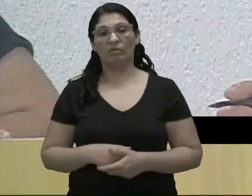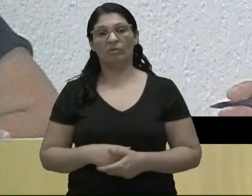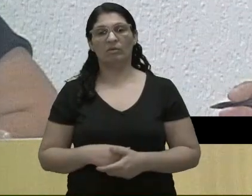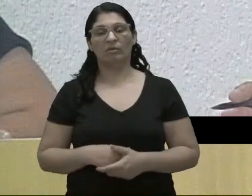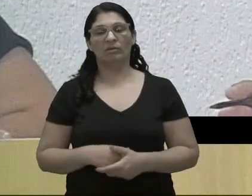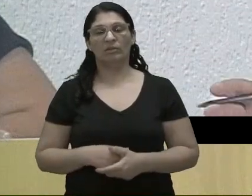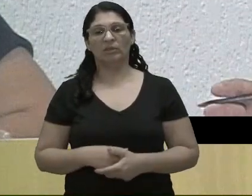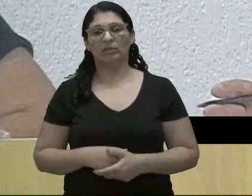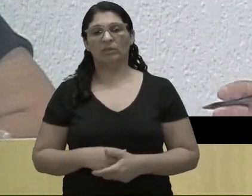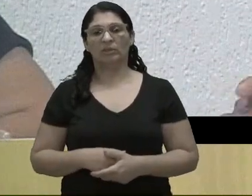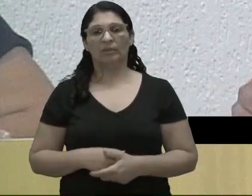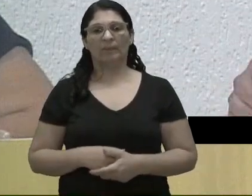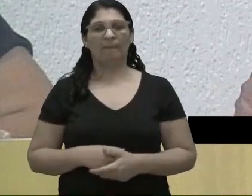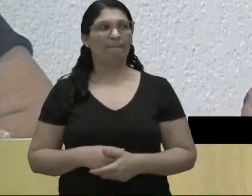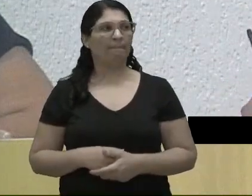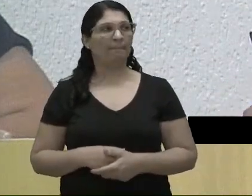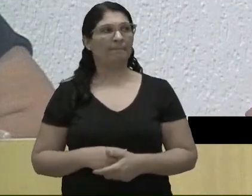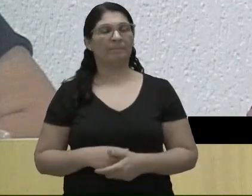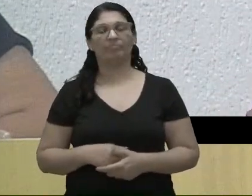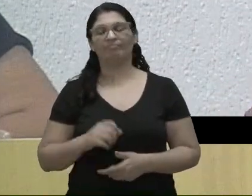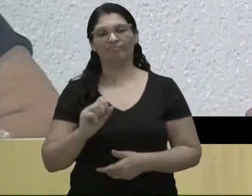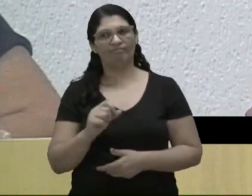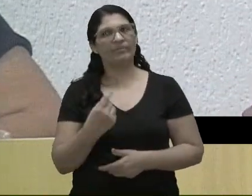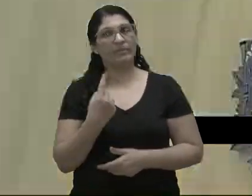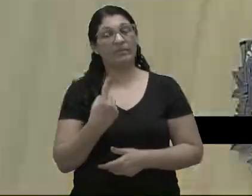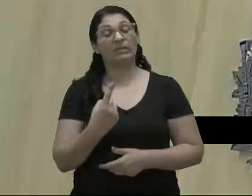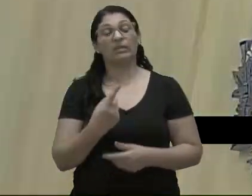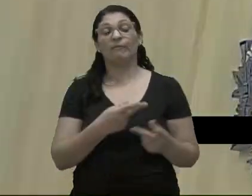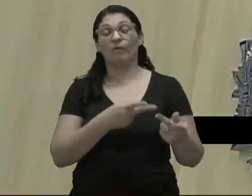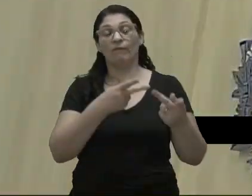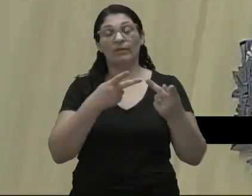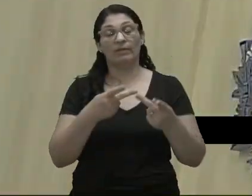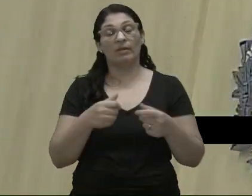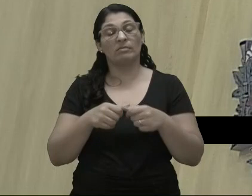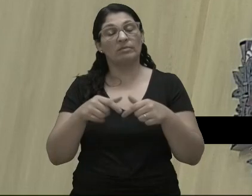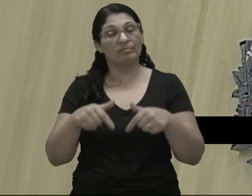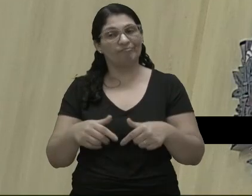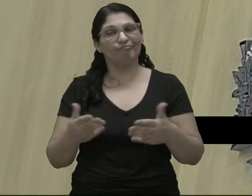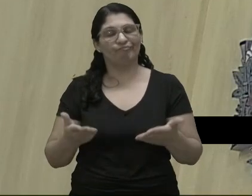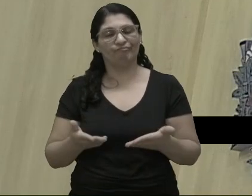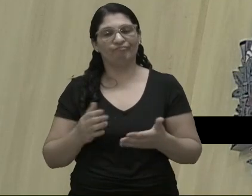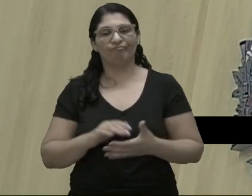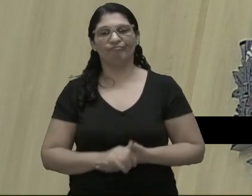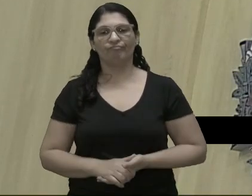veio? Estranho. Foi convidado.